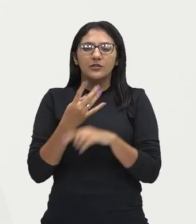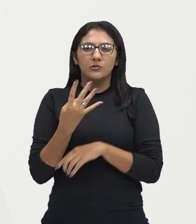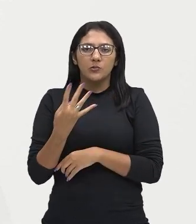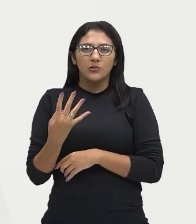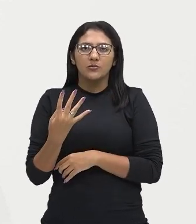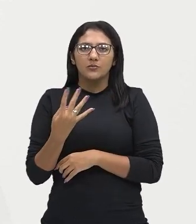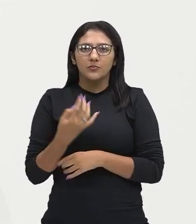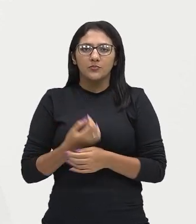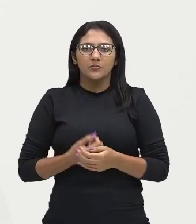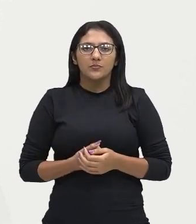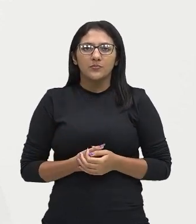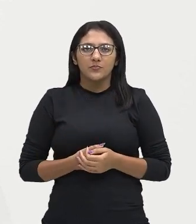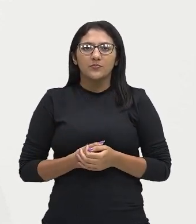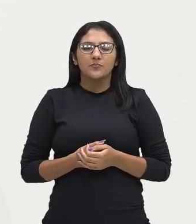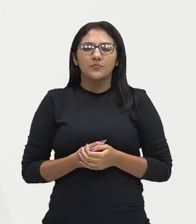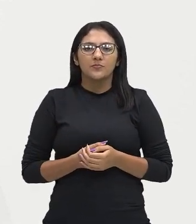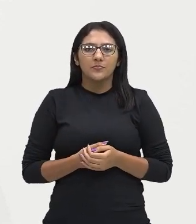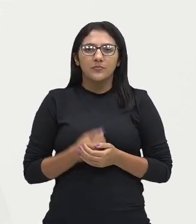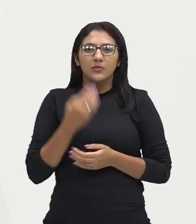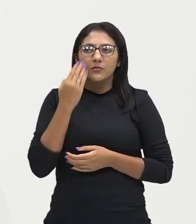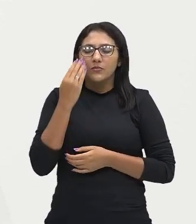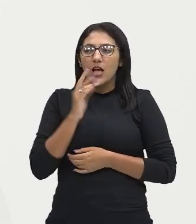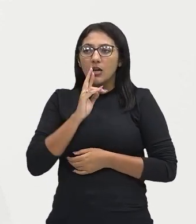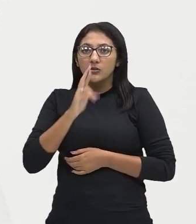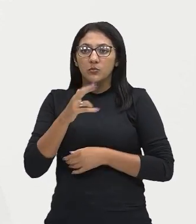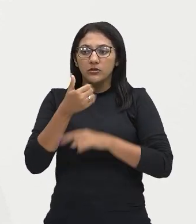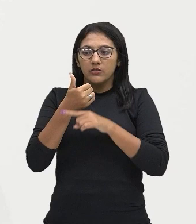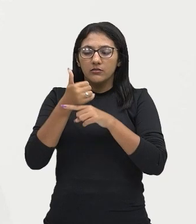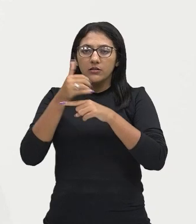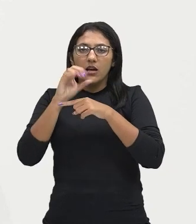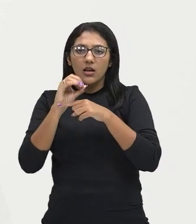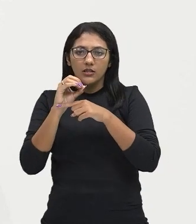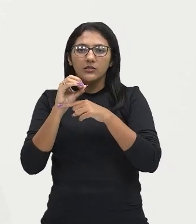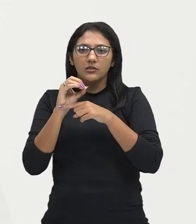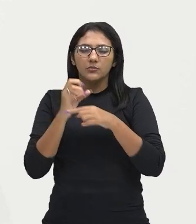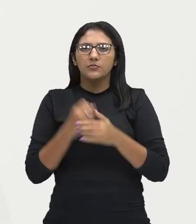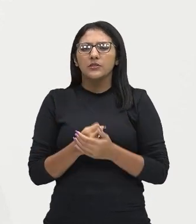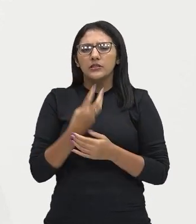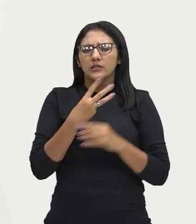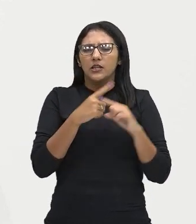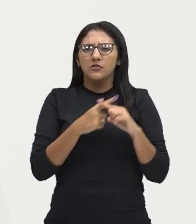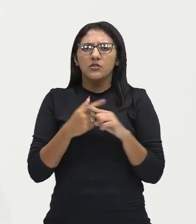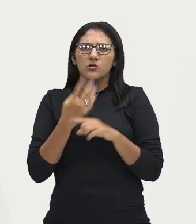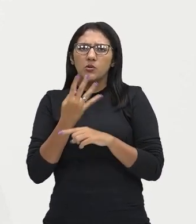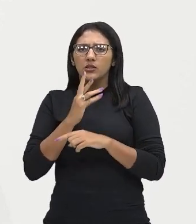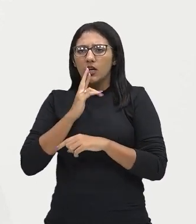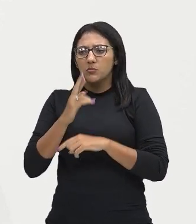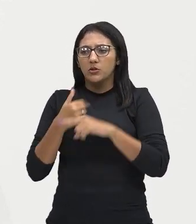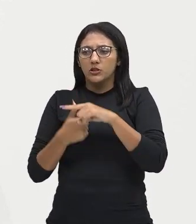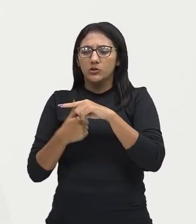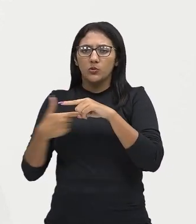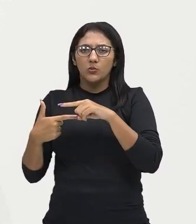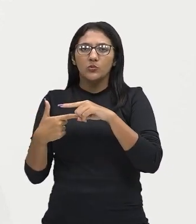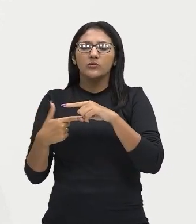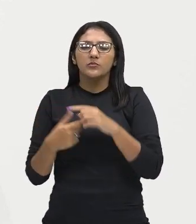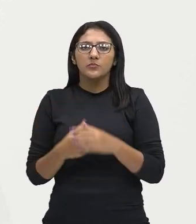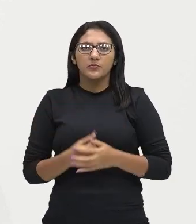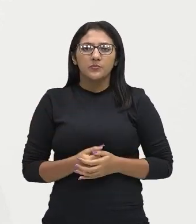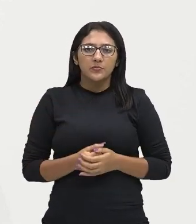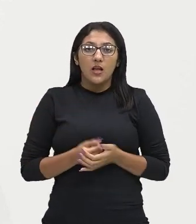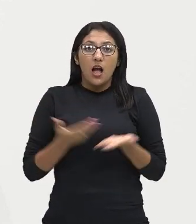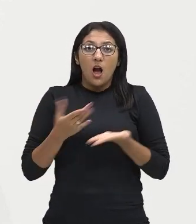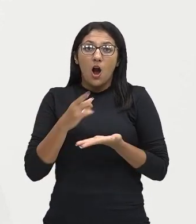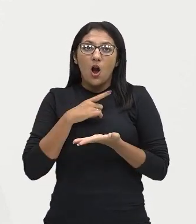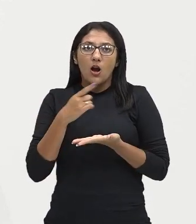vezes 4. E aí, 2 vezes 5 é 10, e 3 vezes 4 é 12. Aí, pessoal, tem uma